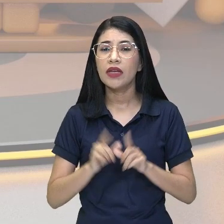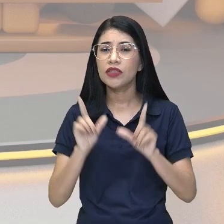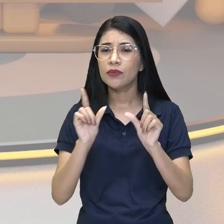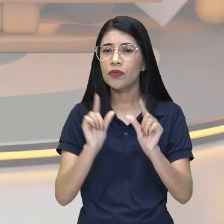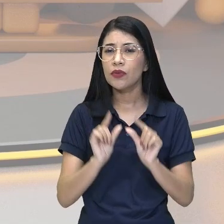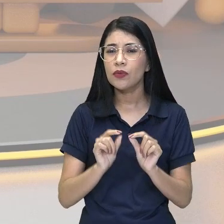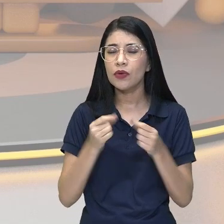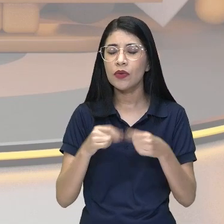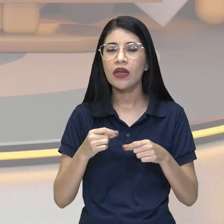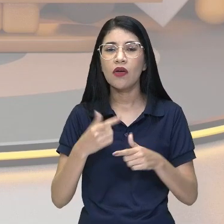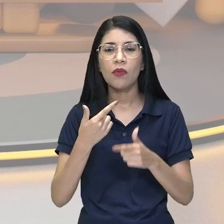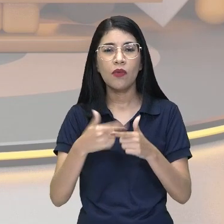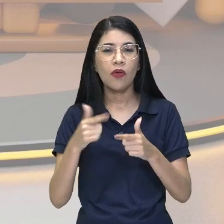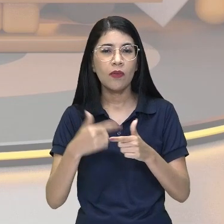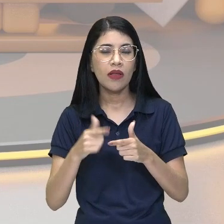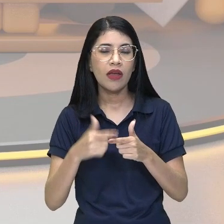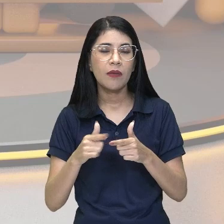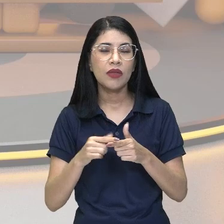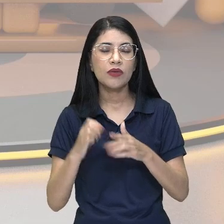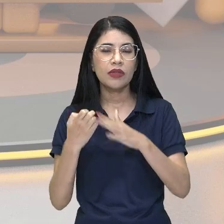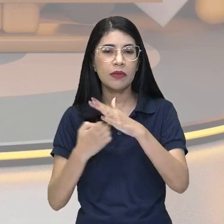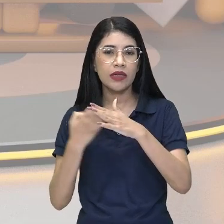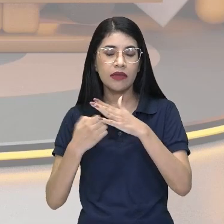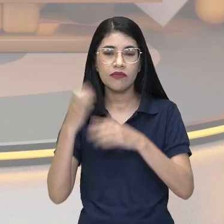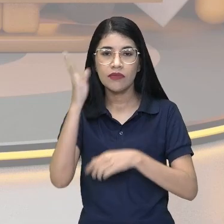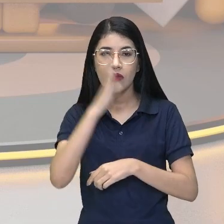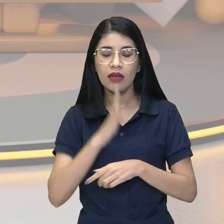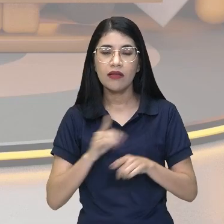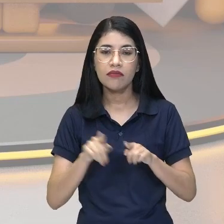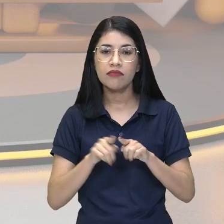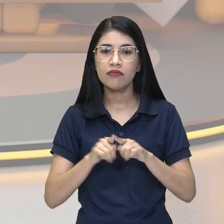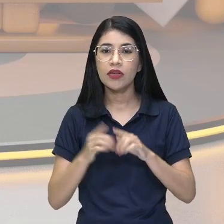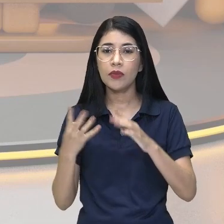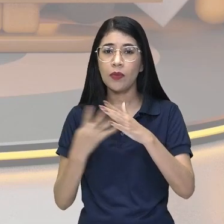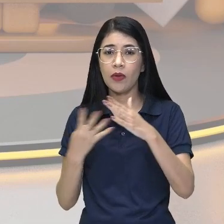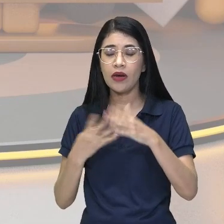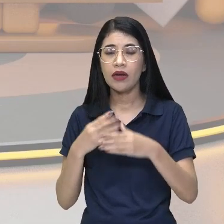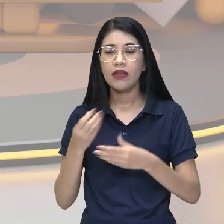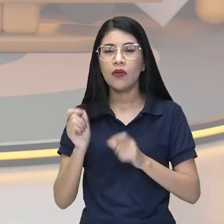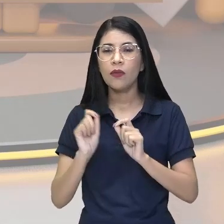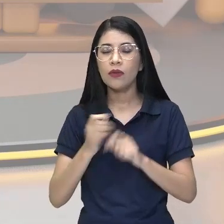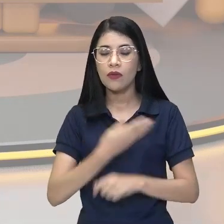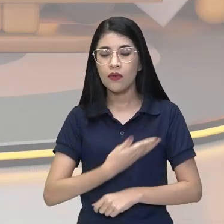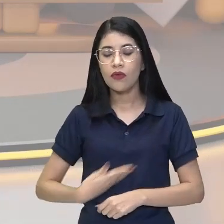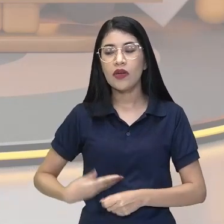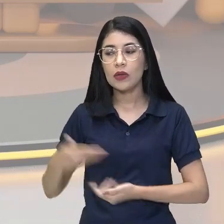entre empresários brasileiros e imigrantes. Então, o governo agora vai bancar